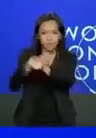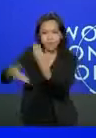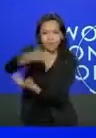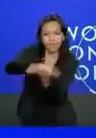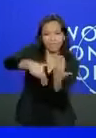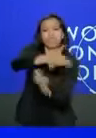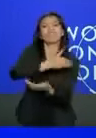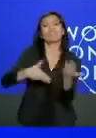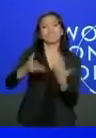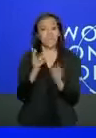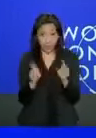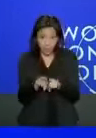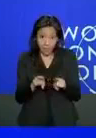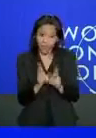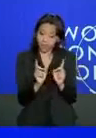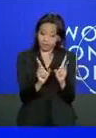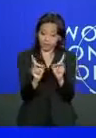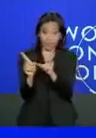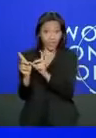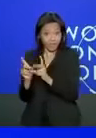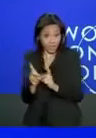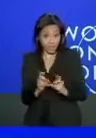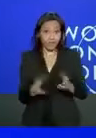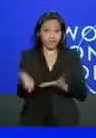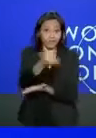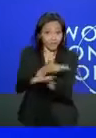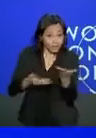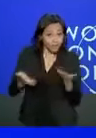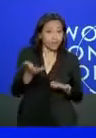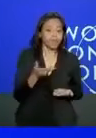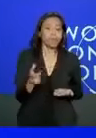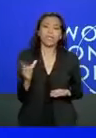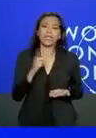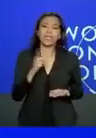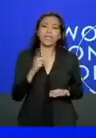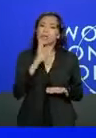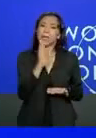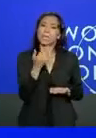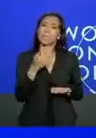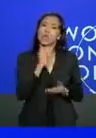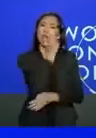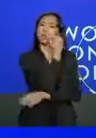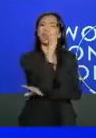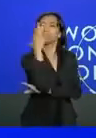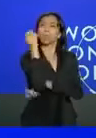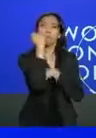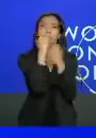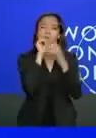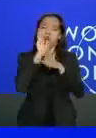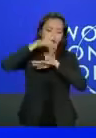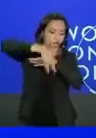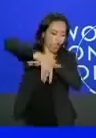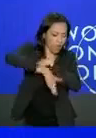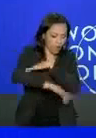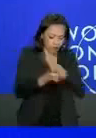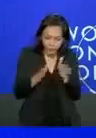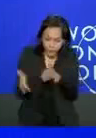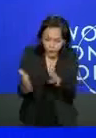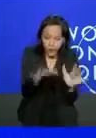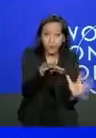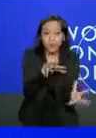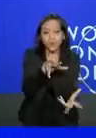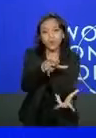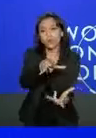nossas relações comerciais. Temos a maior biodiversidade do mundo e nossas riquezas minerais